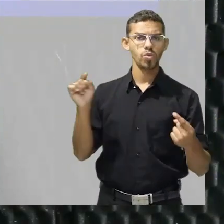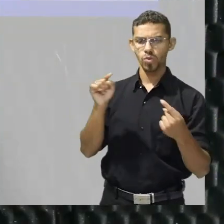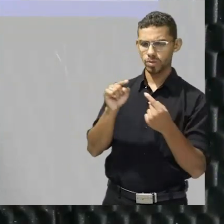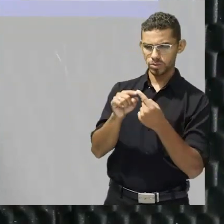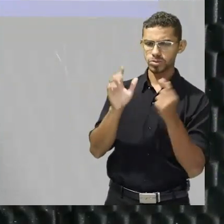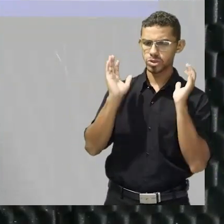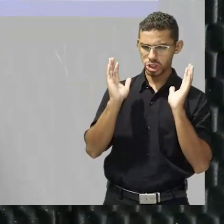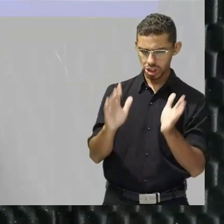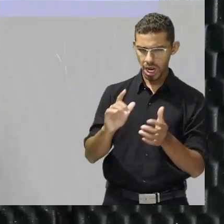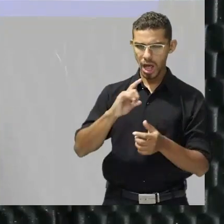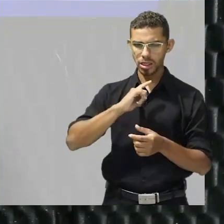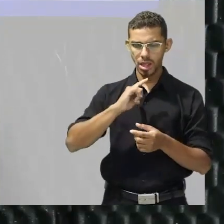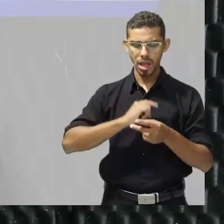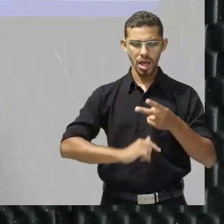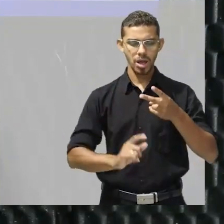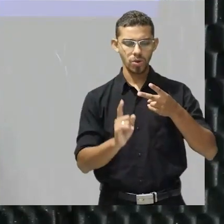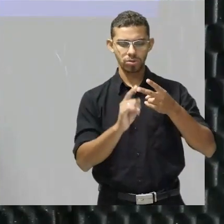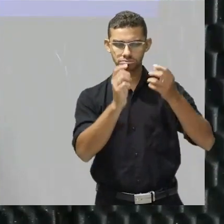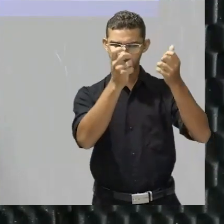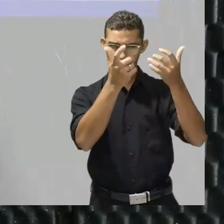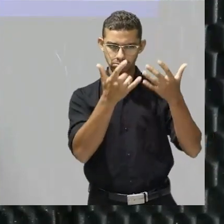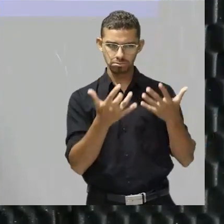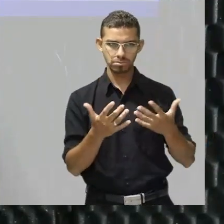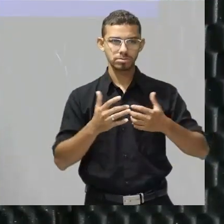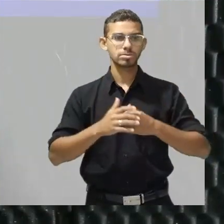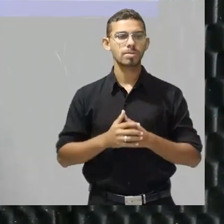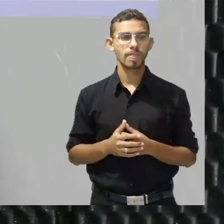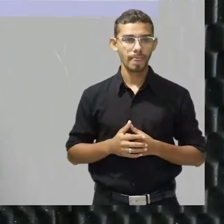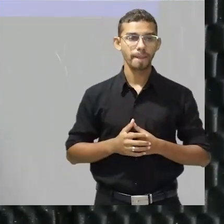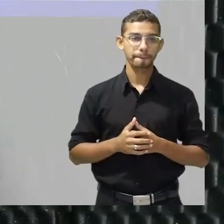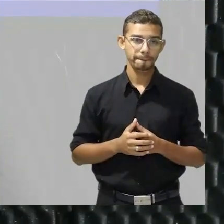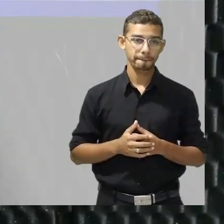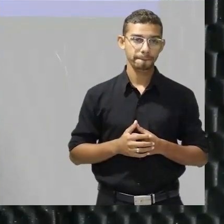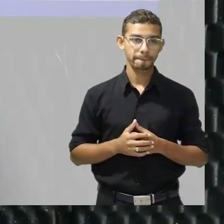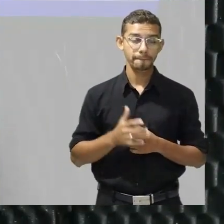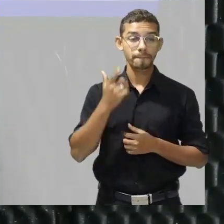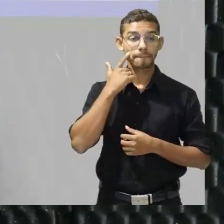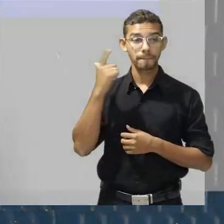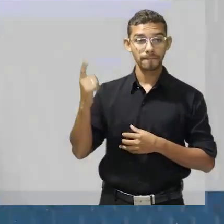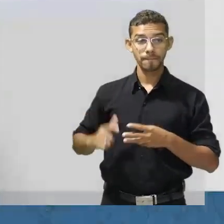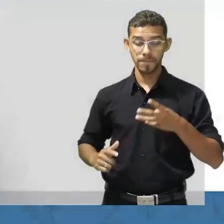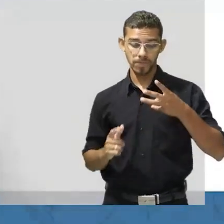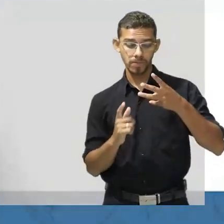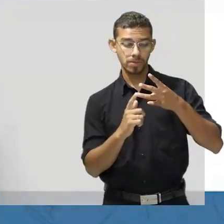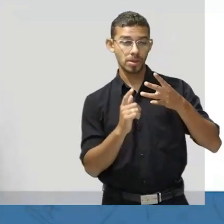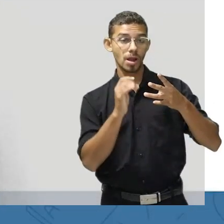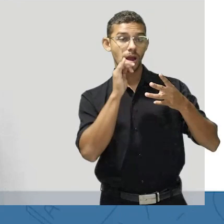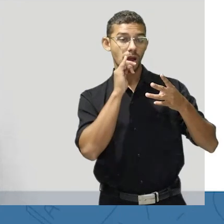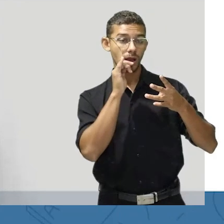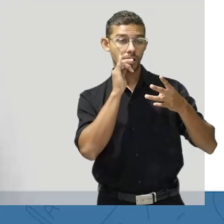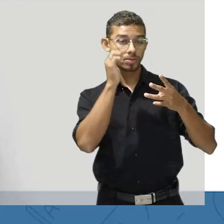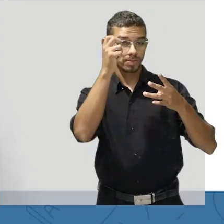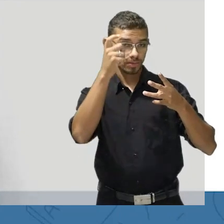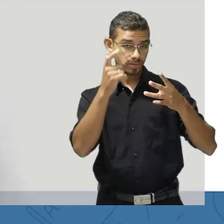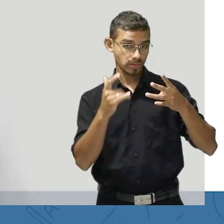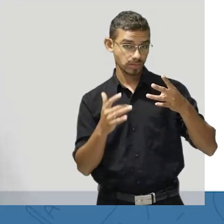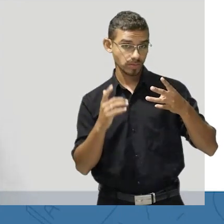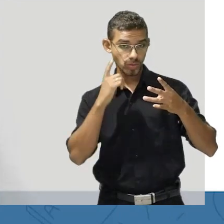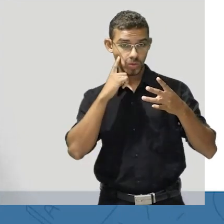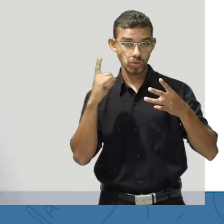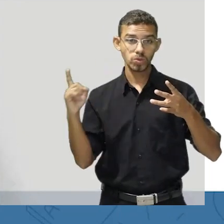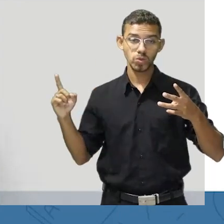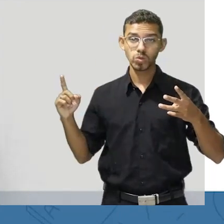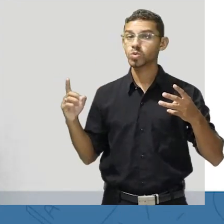e agora ela vem explicando logo a seguir ela traz o quê turma Ela traz às vezes exemplificações